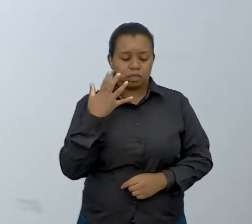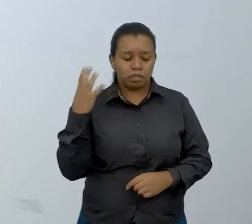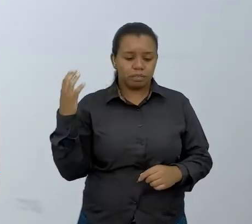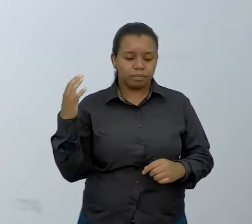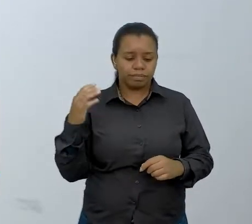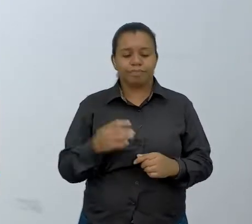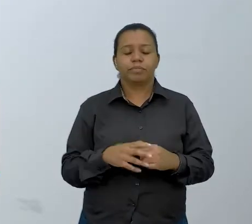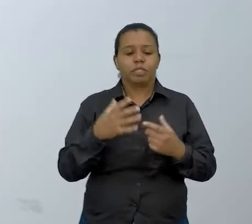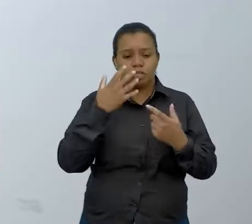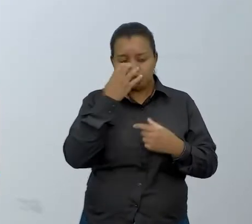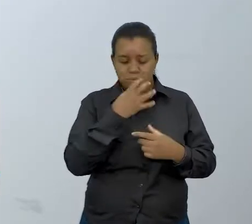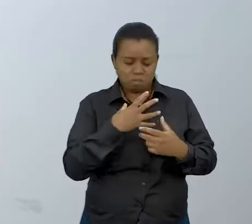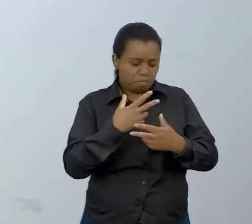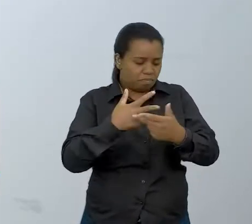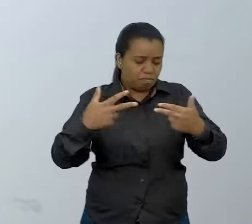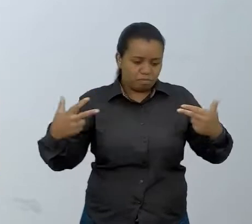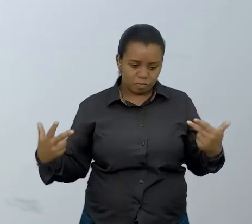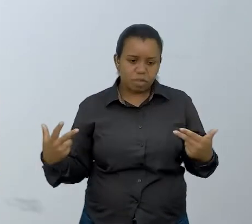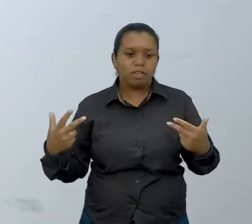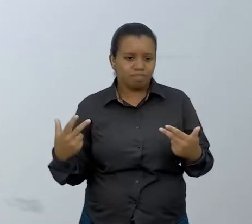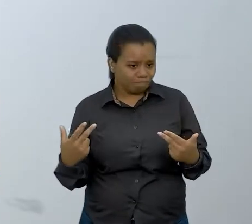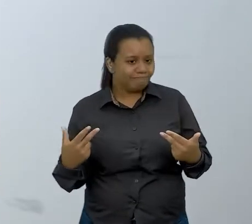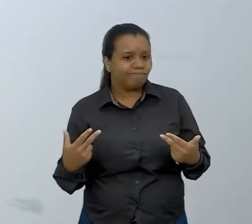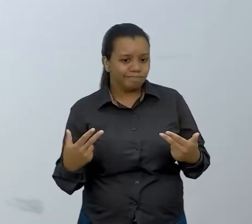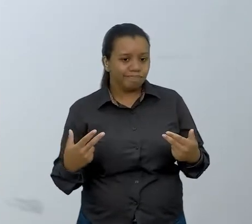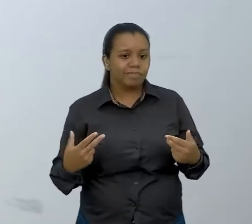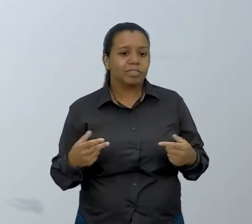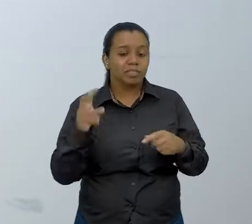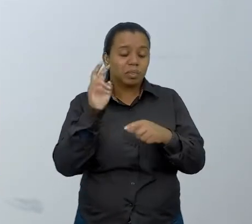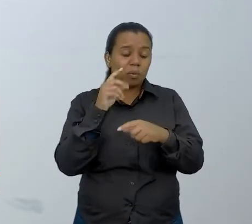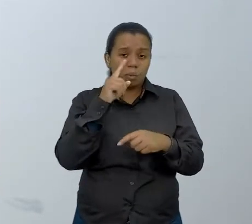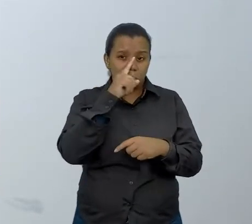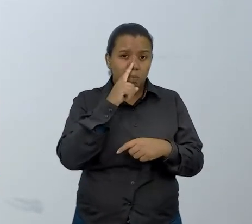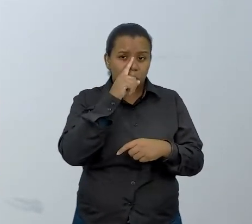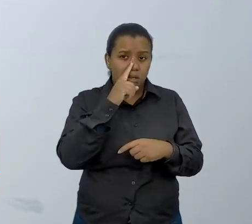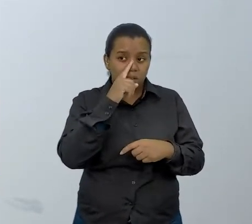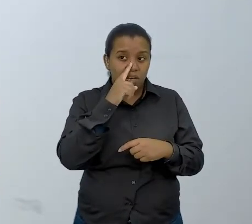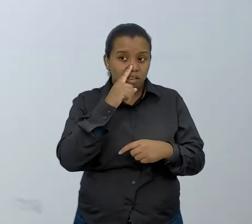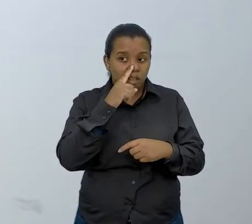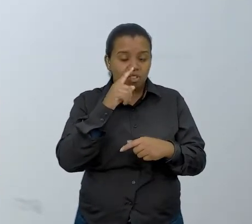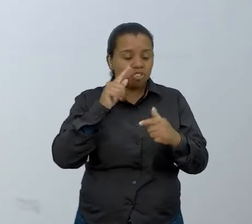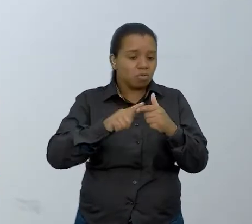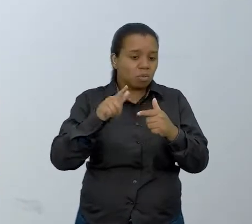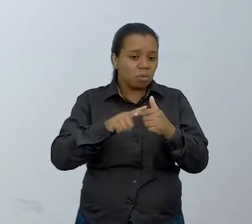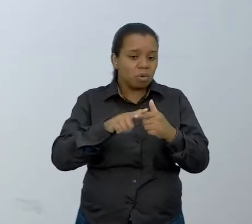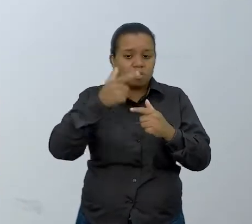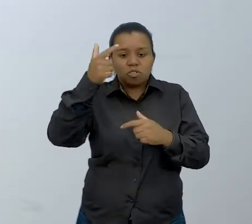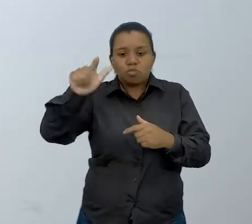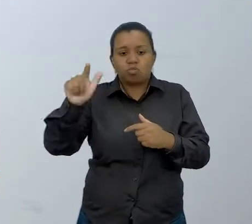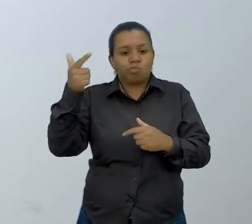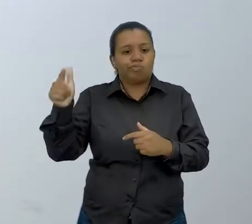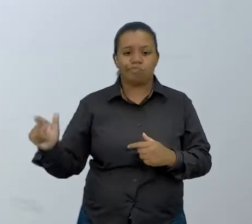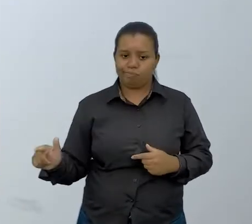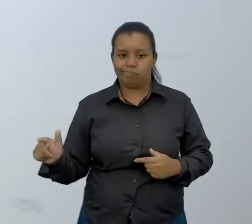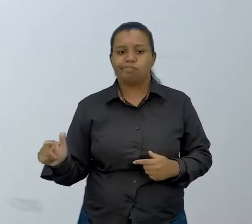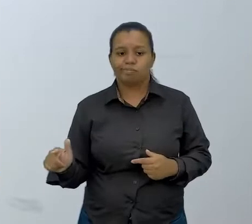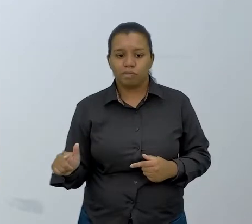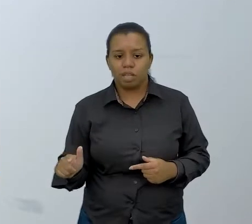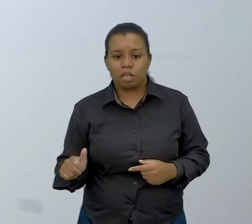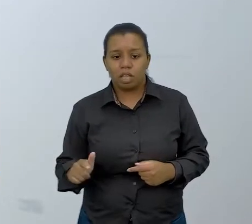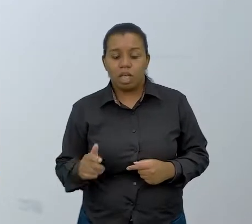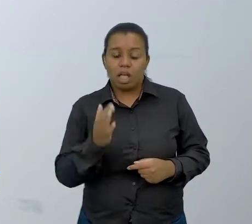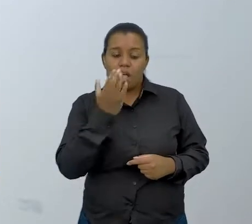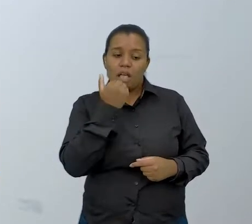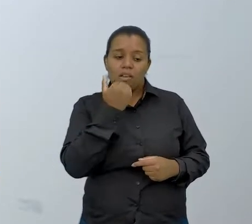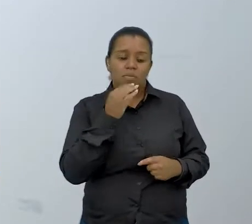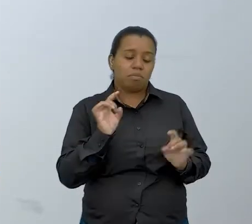Que estão expostos a riscos que não têm a ver com a distribuição, tem a ver com outras áreas, né, que não são necessariamente